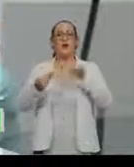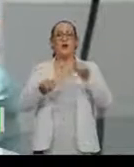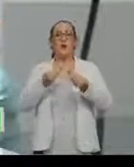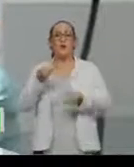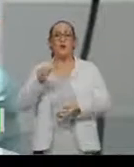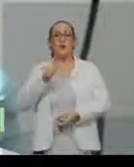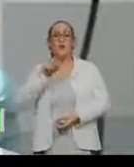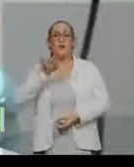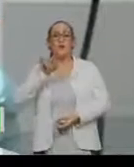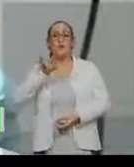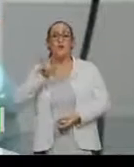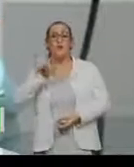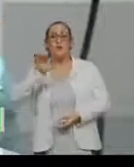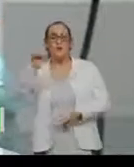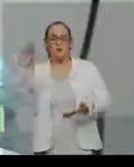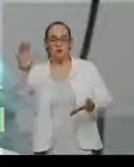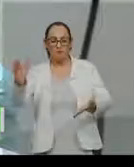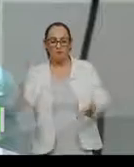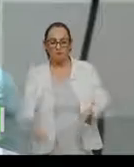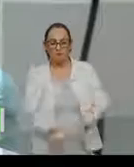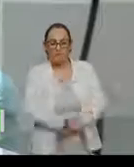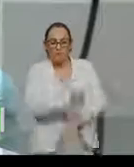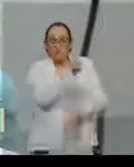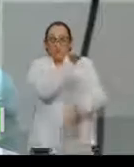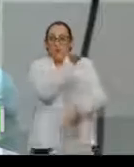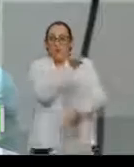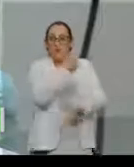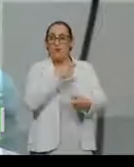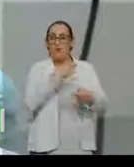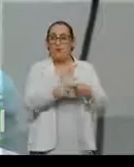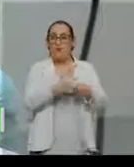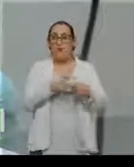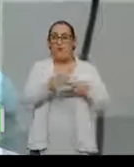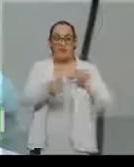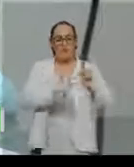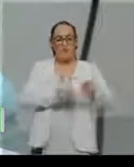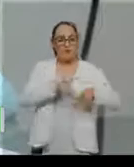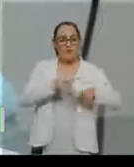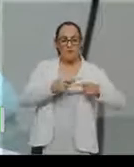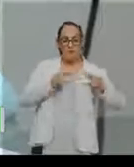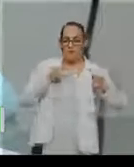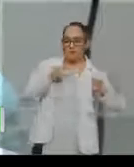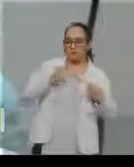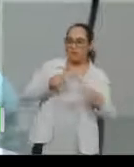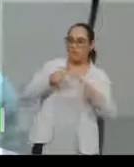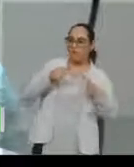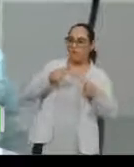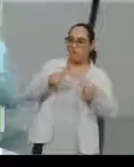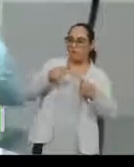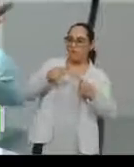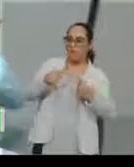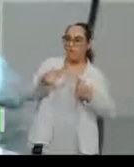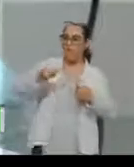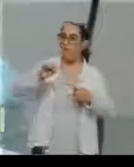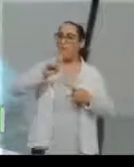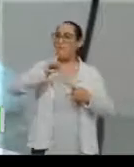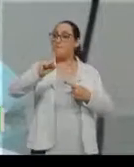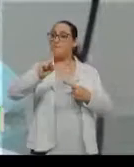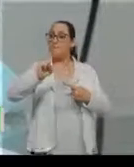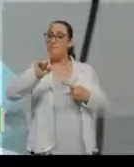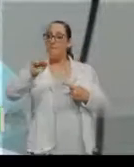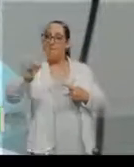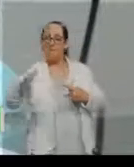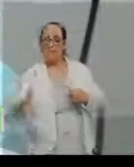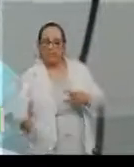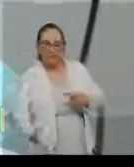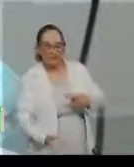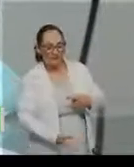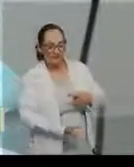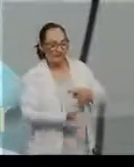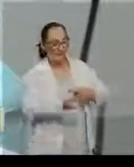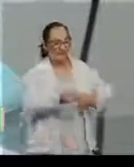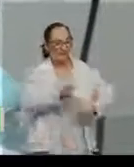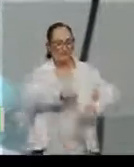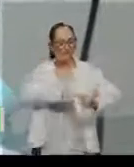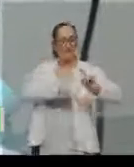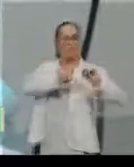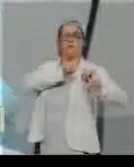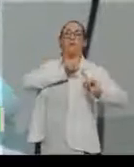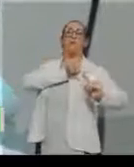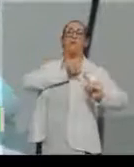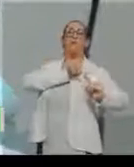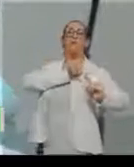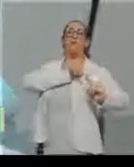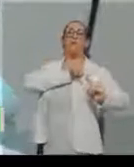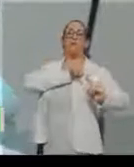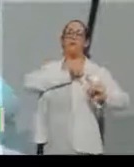né? A oposição que crescia para cima dele, e ao morrer ele acaba fazendo com que a população se volte contra aqueles que o